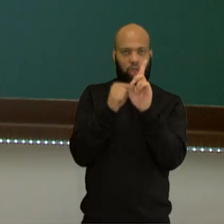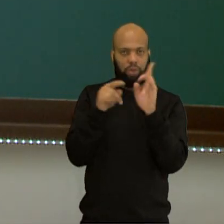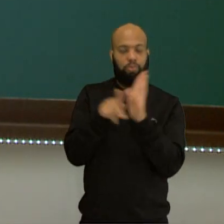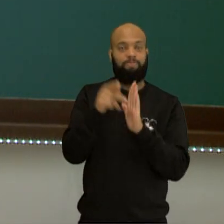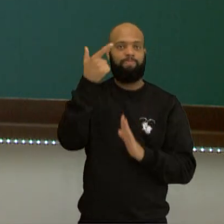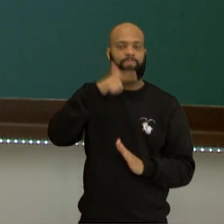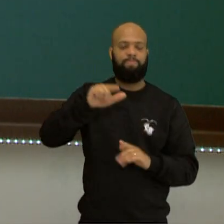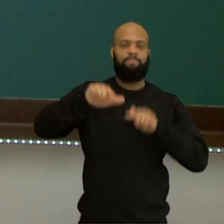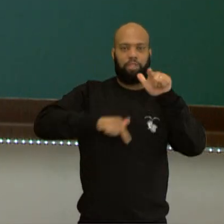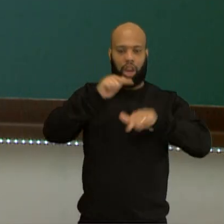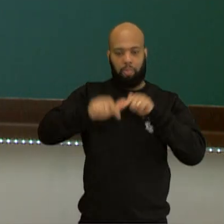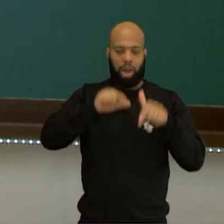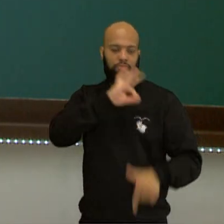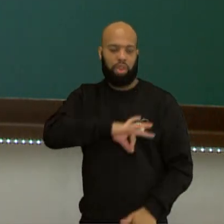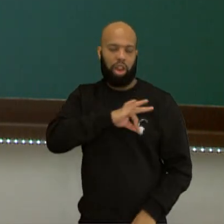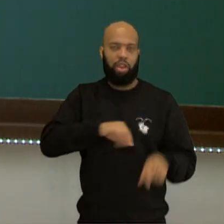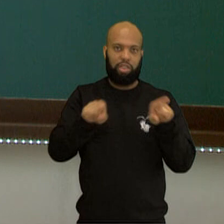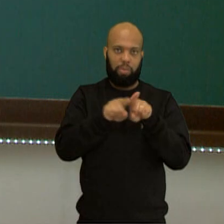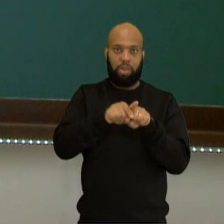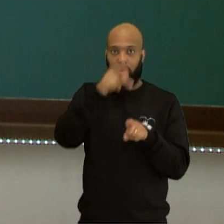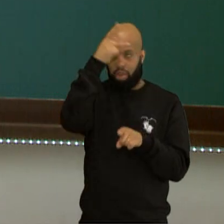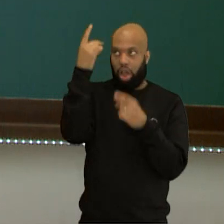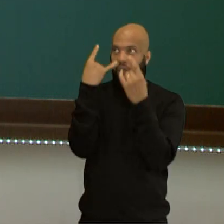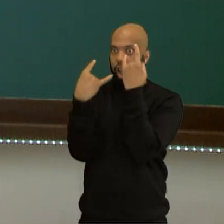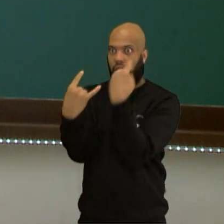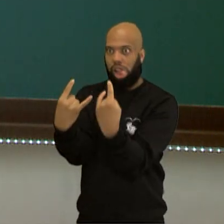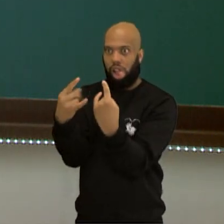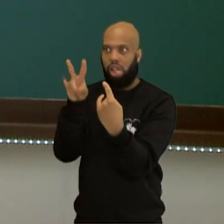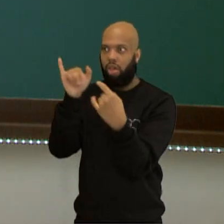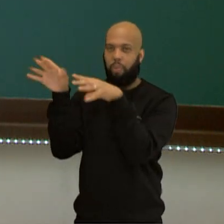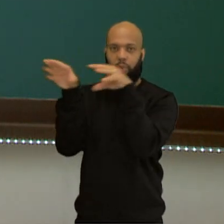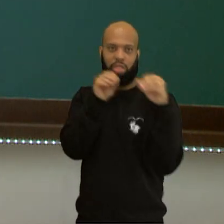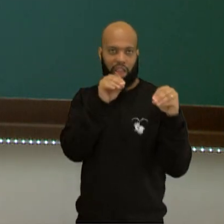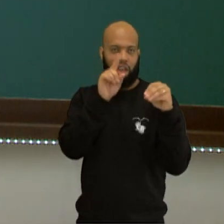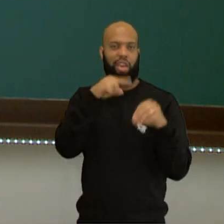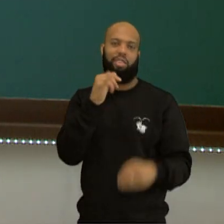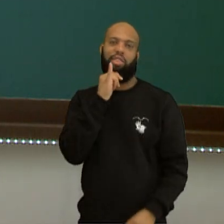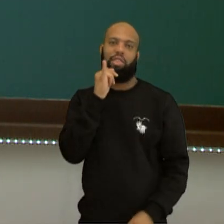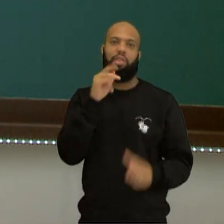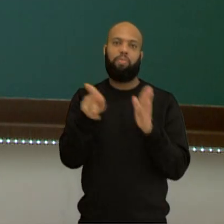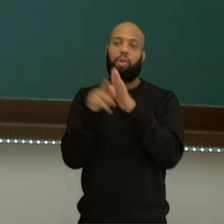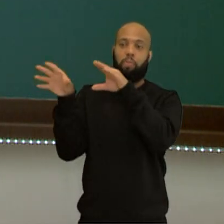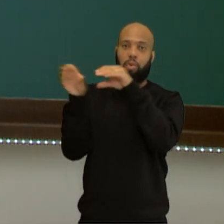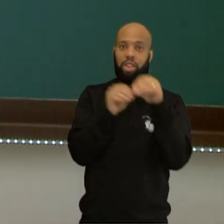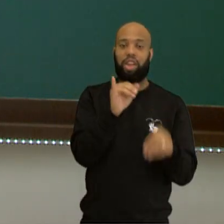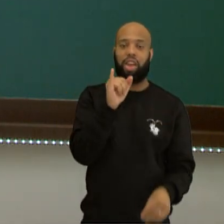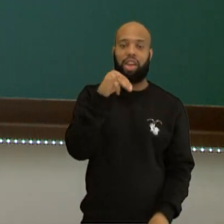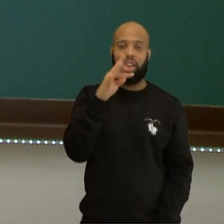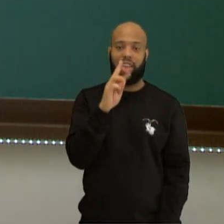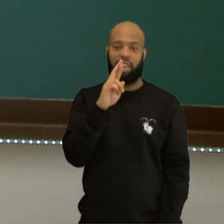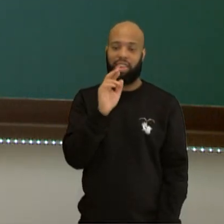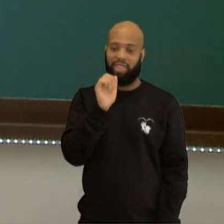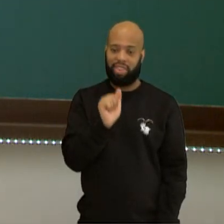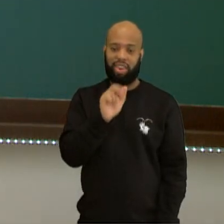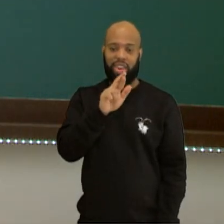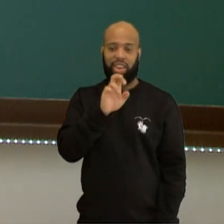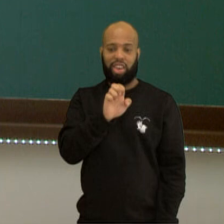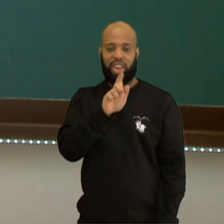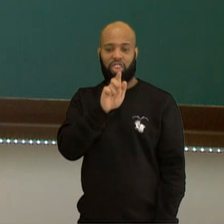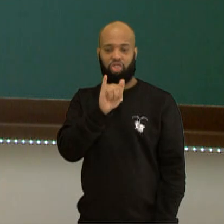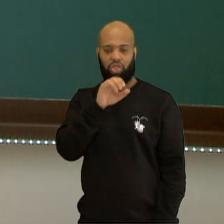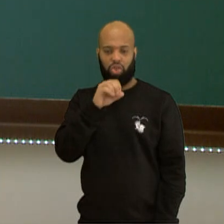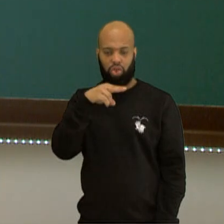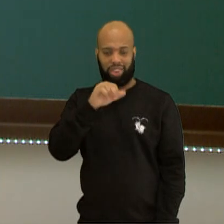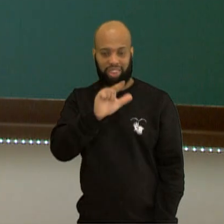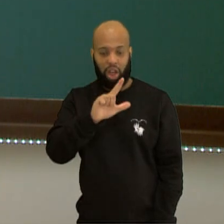de emprego e renda que acaba atraindo pessoas para essas áreas. Então, é um exemplo de migração intrarregional, que acontece